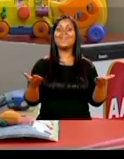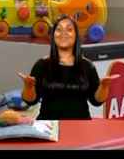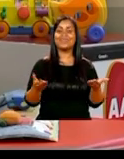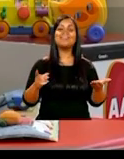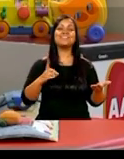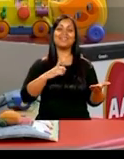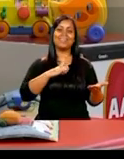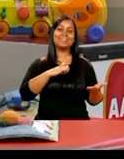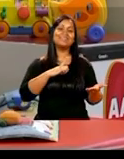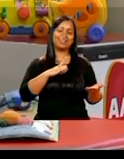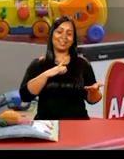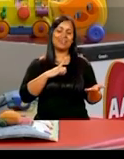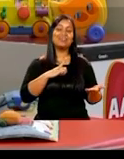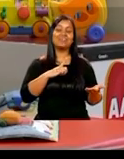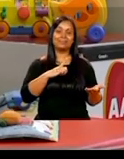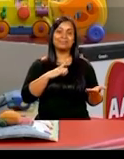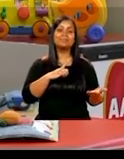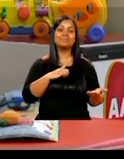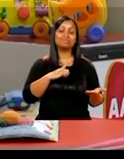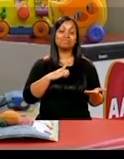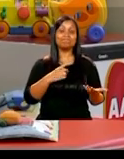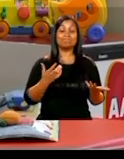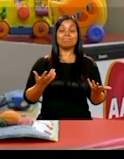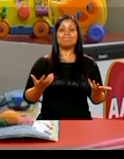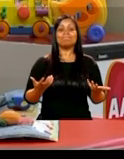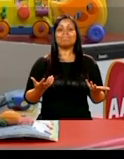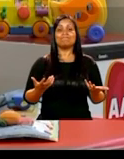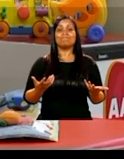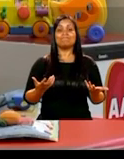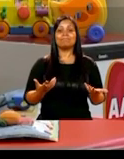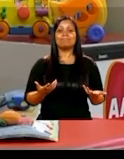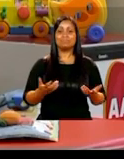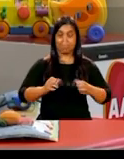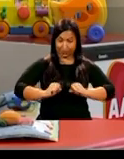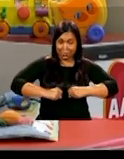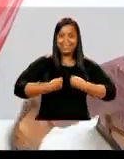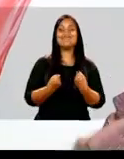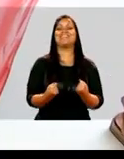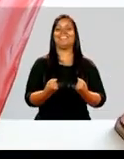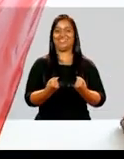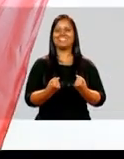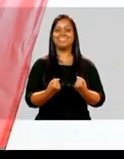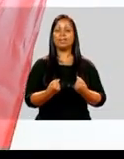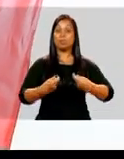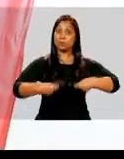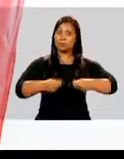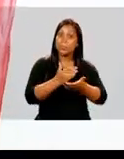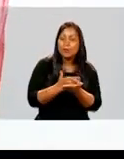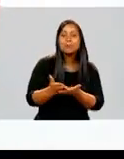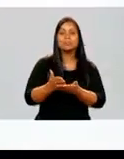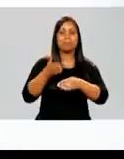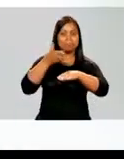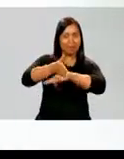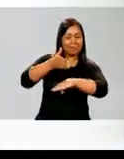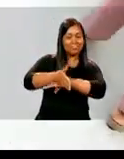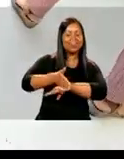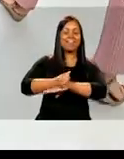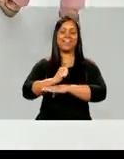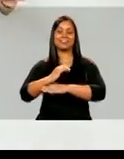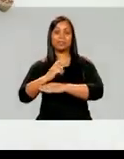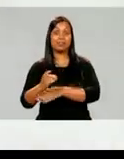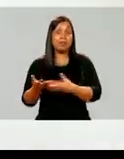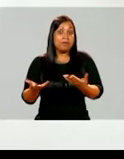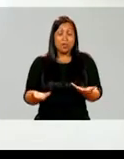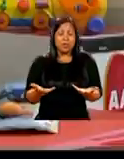ele tem, assim, né, Francisco, mais resistência. Depois que eu comecei a frequentar a